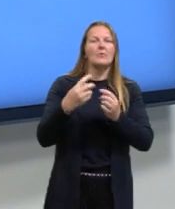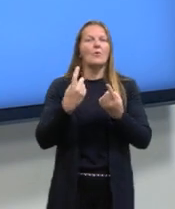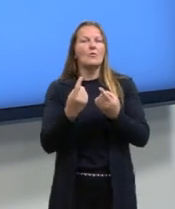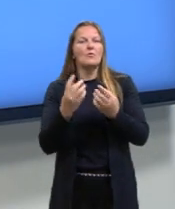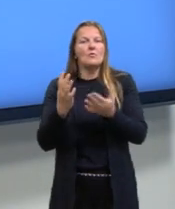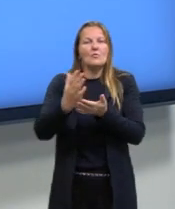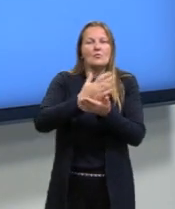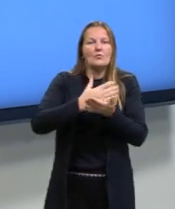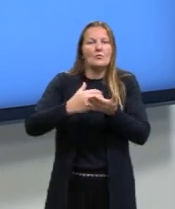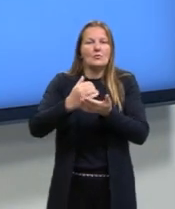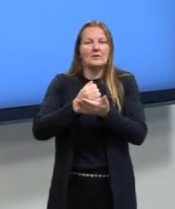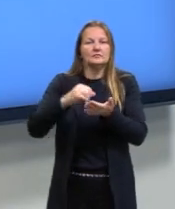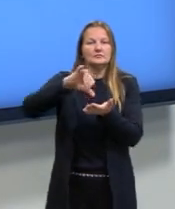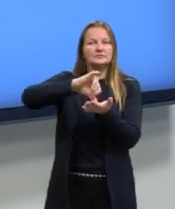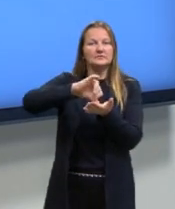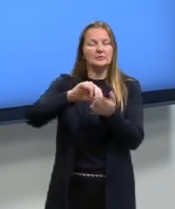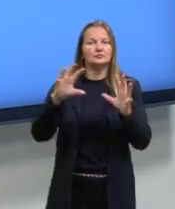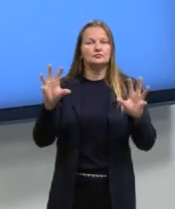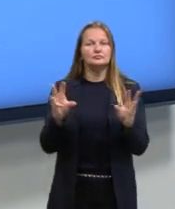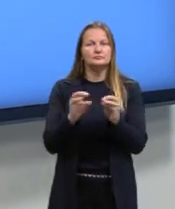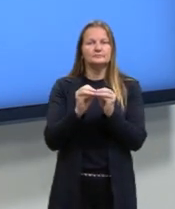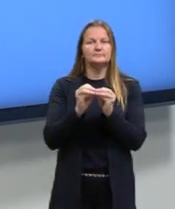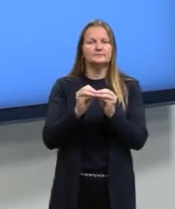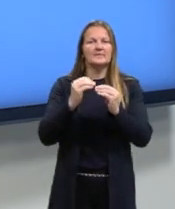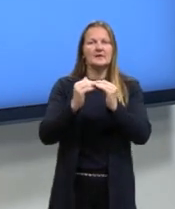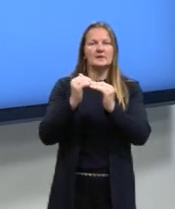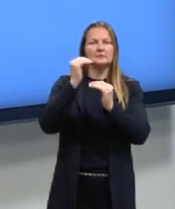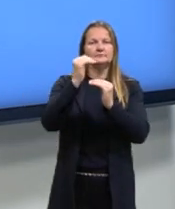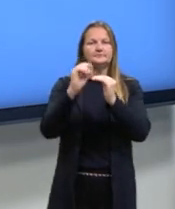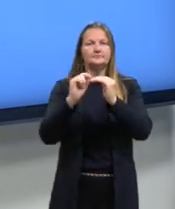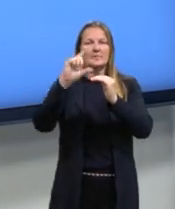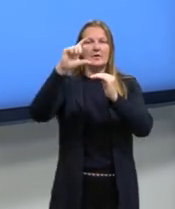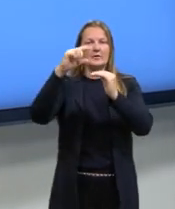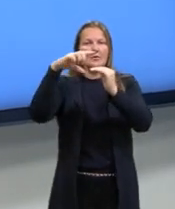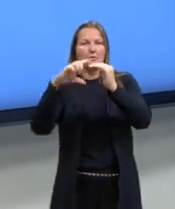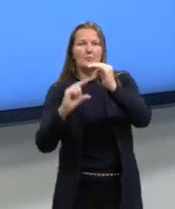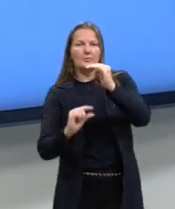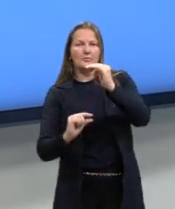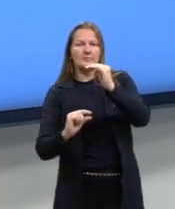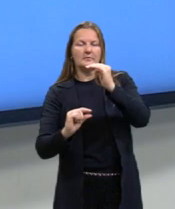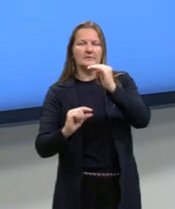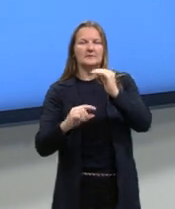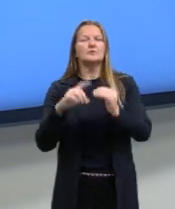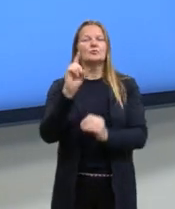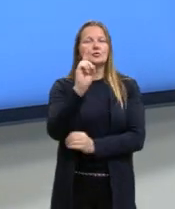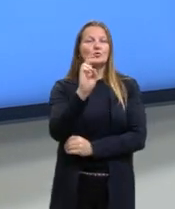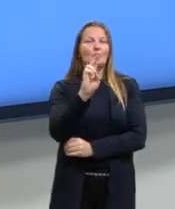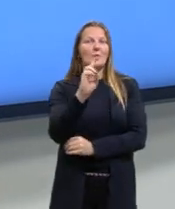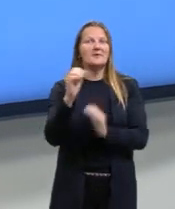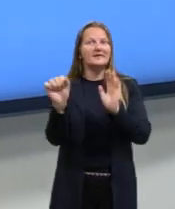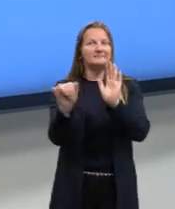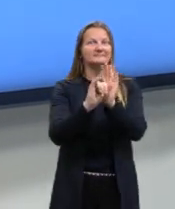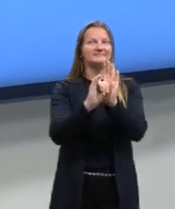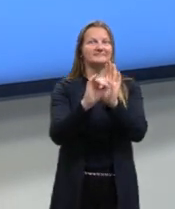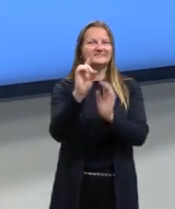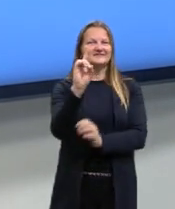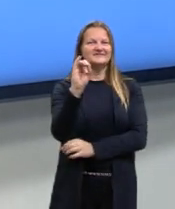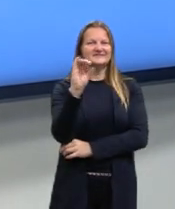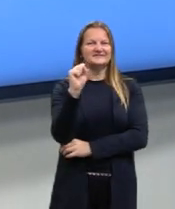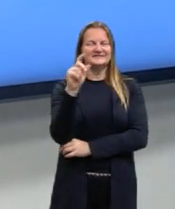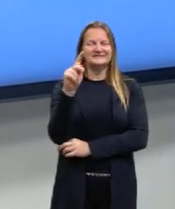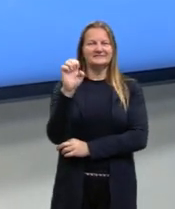resumimos esses valores então acima ou abaixo nós chamamos de dispersões Então vamos